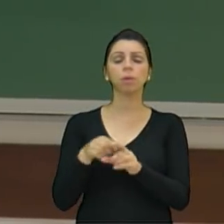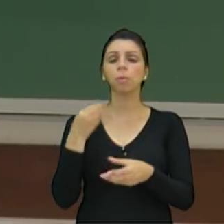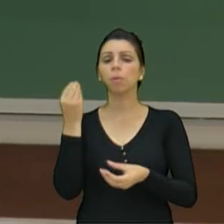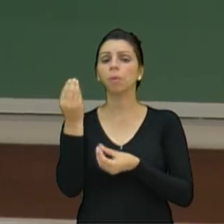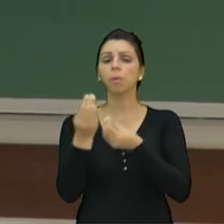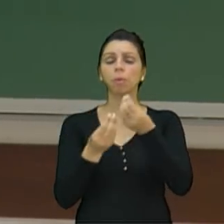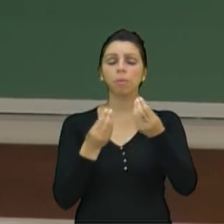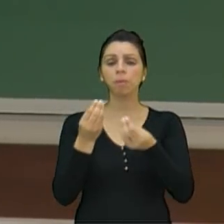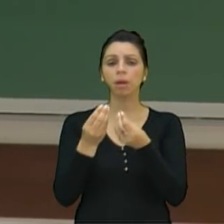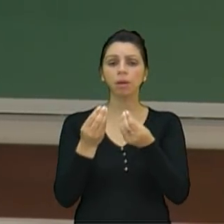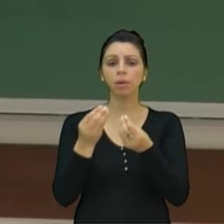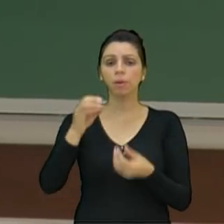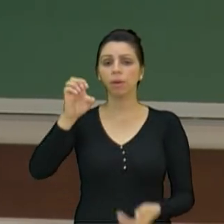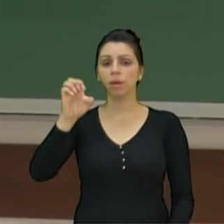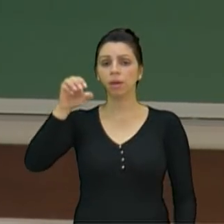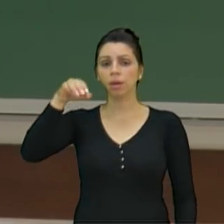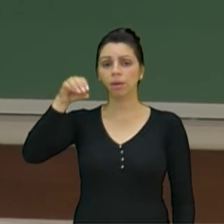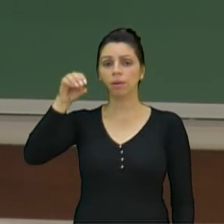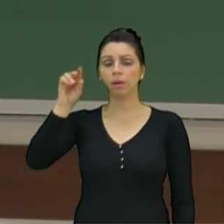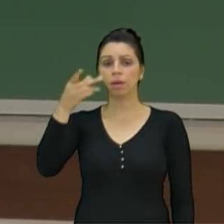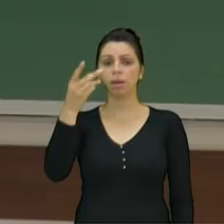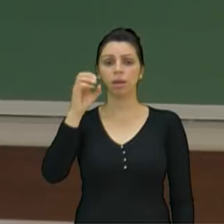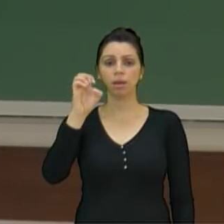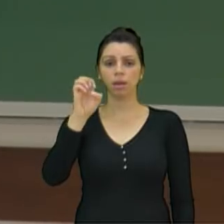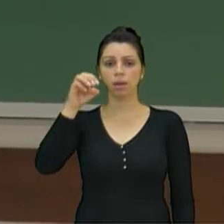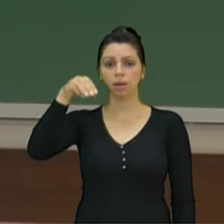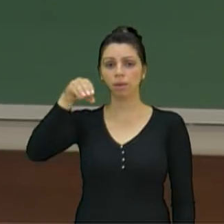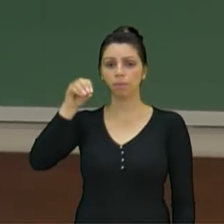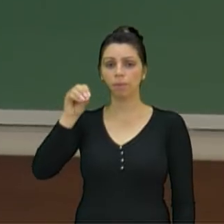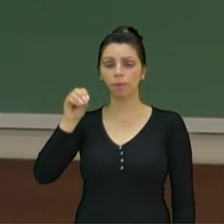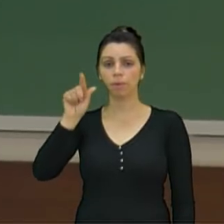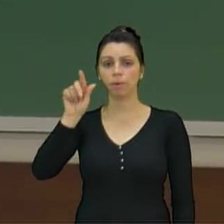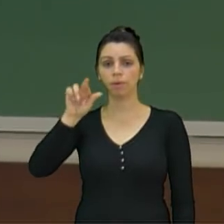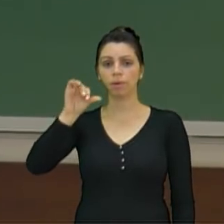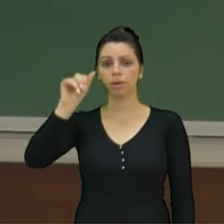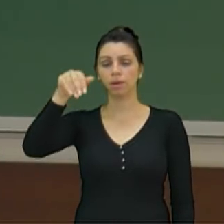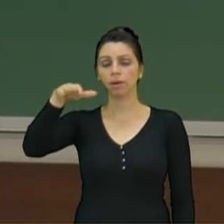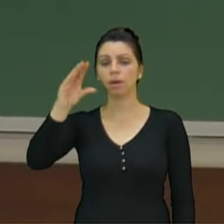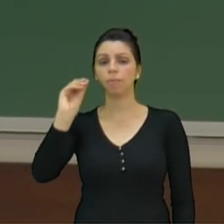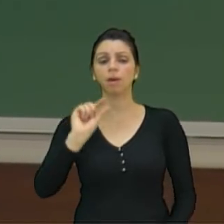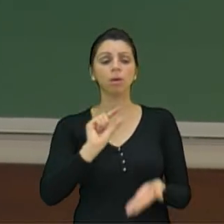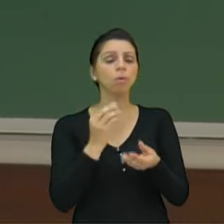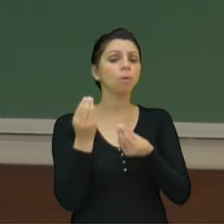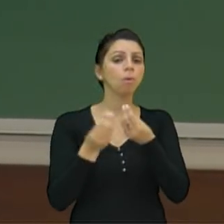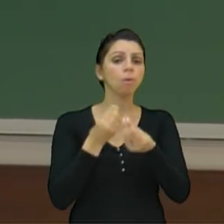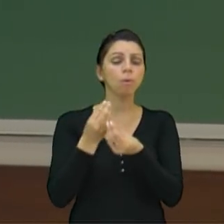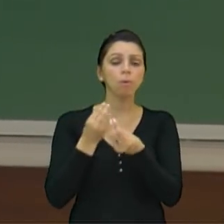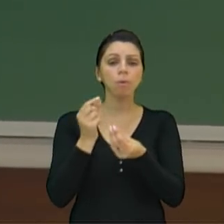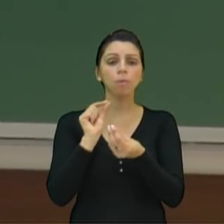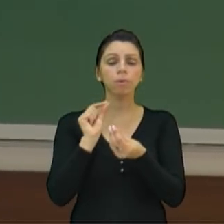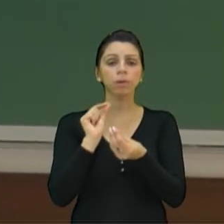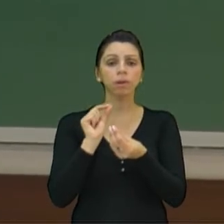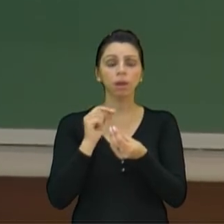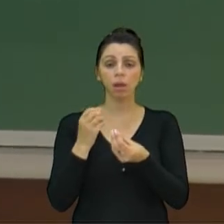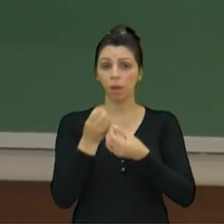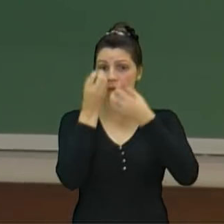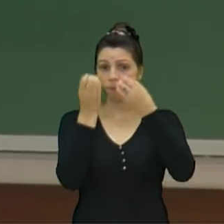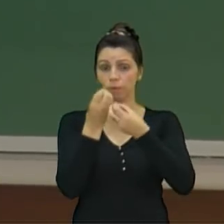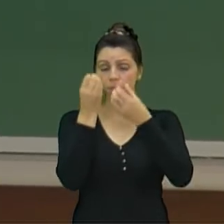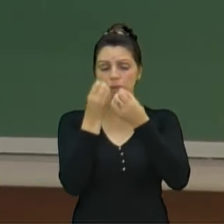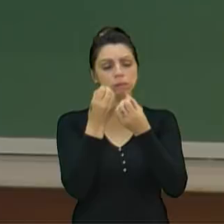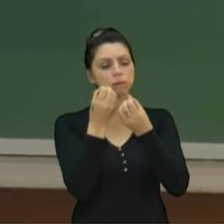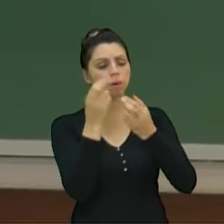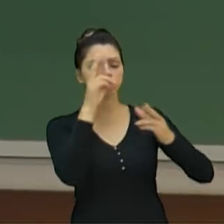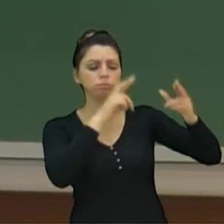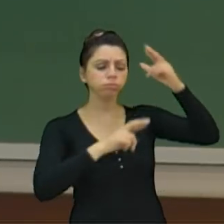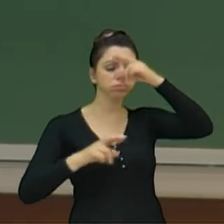gente interpreta alguns dados deste exame. E nós, na aula passada, vimos um pouquinho da estrutura